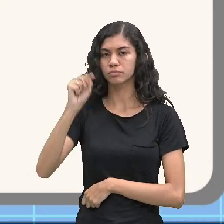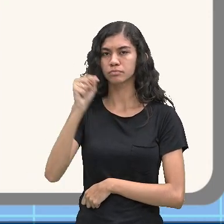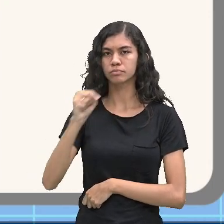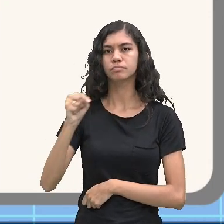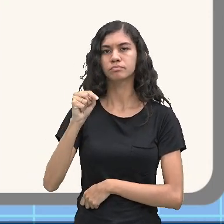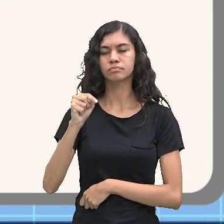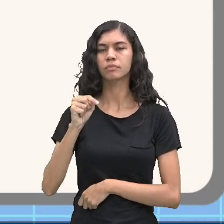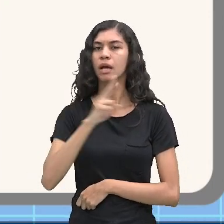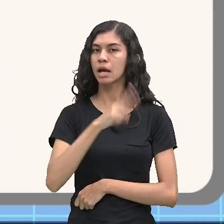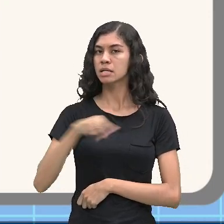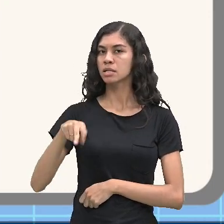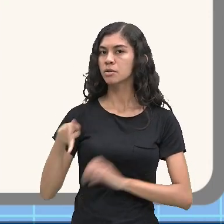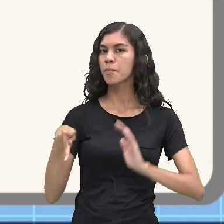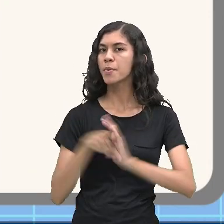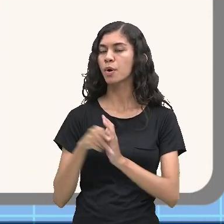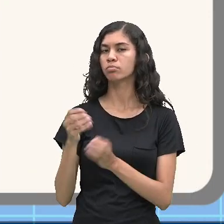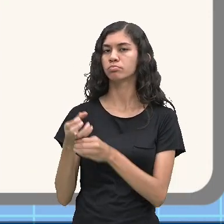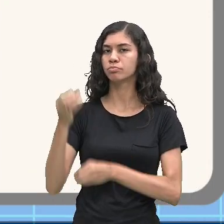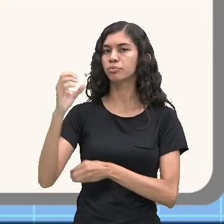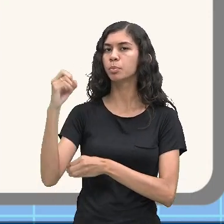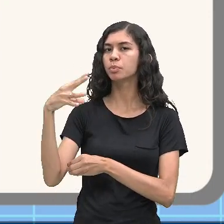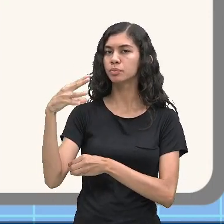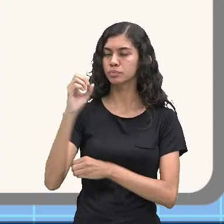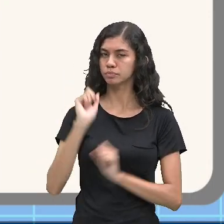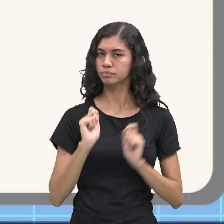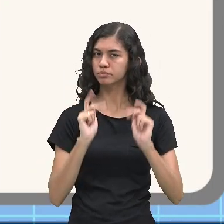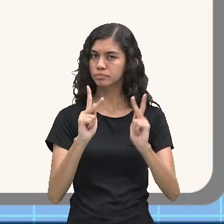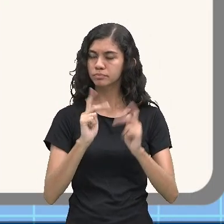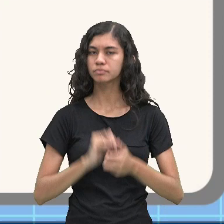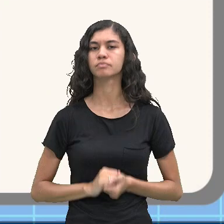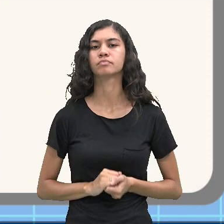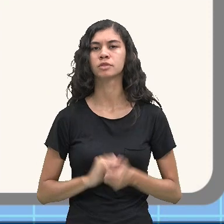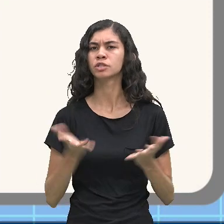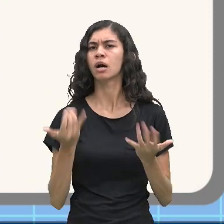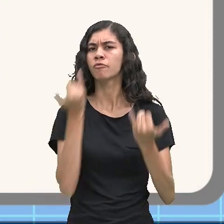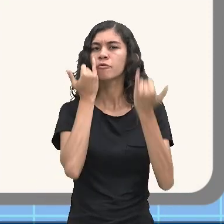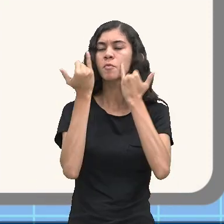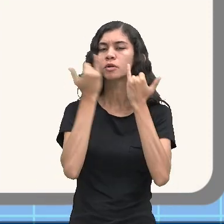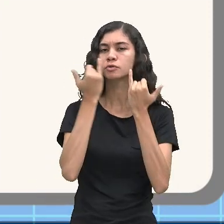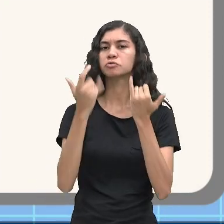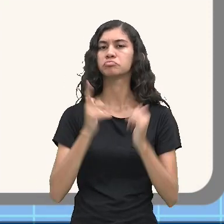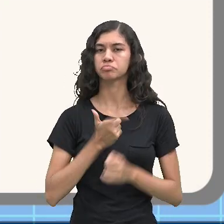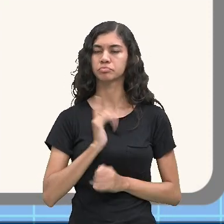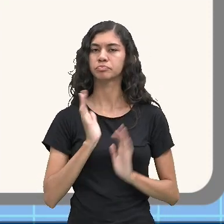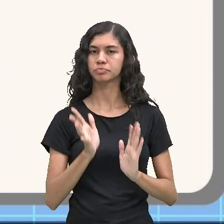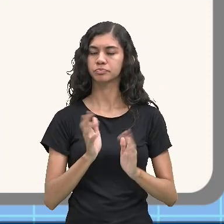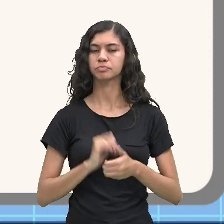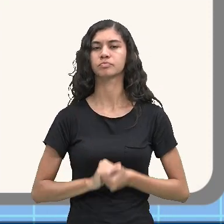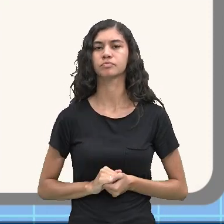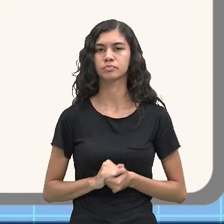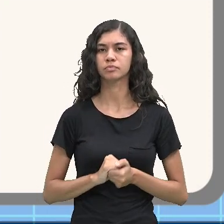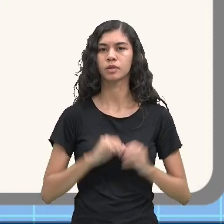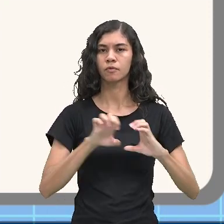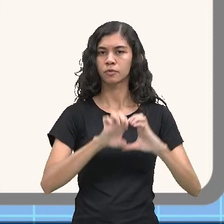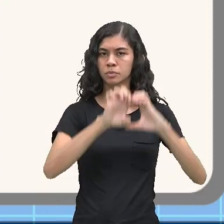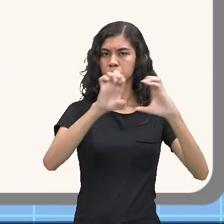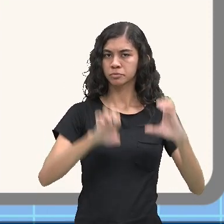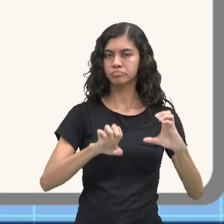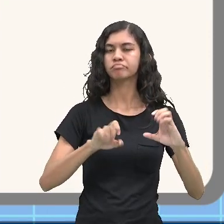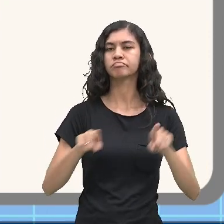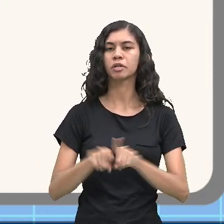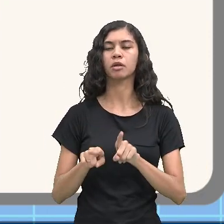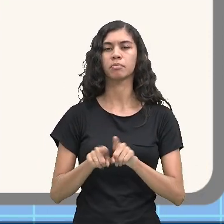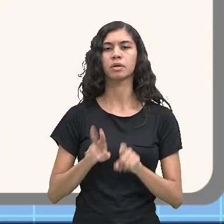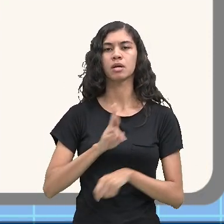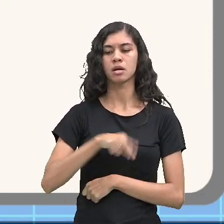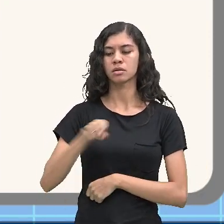resistência da lâmpada, tá certo? Então já temos todos os dados, olha, nós já temos força eletromotriz, já temos a resistência interna do gerador